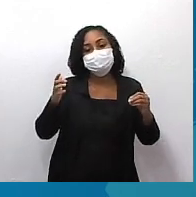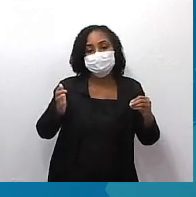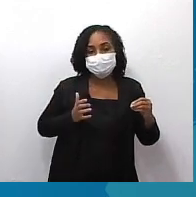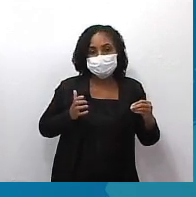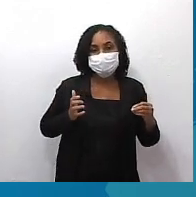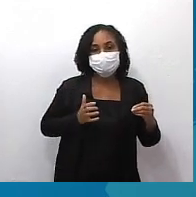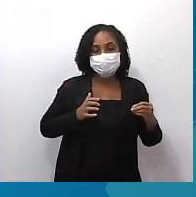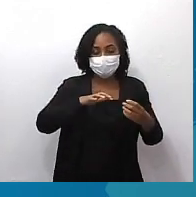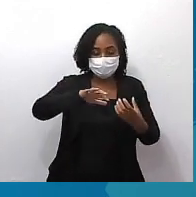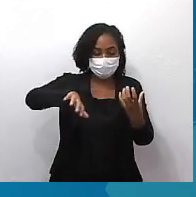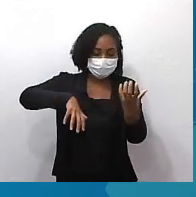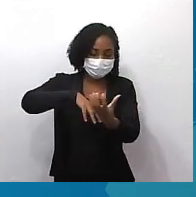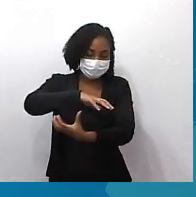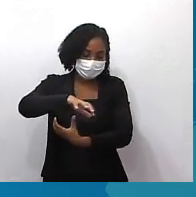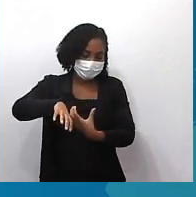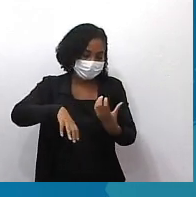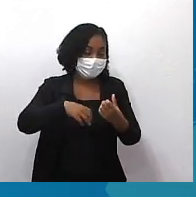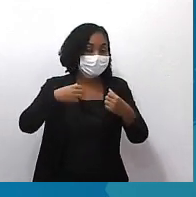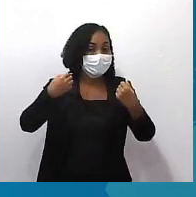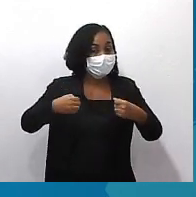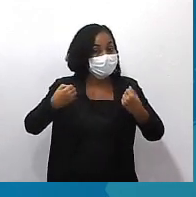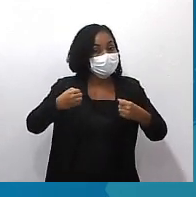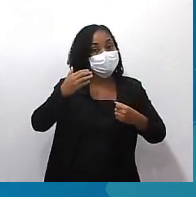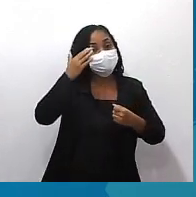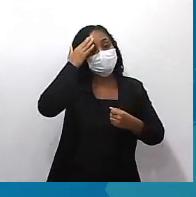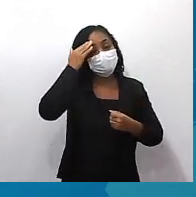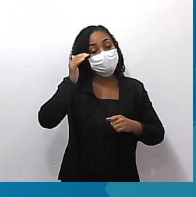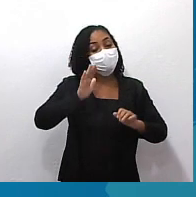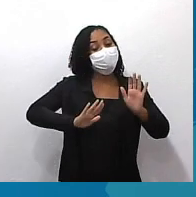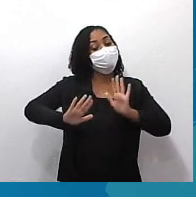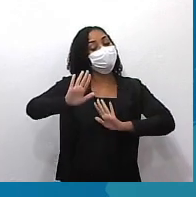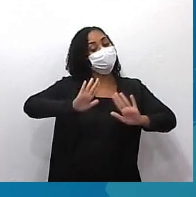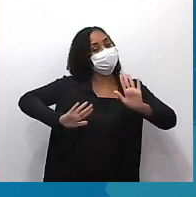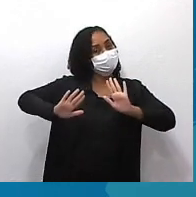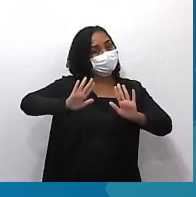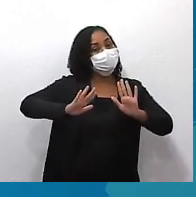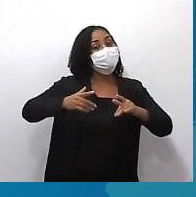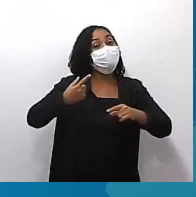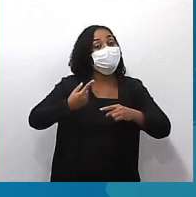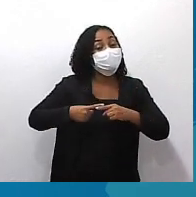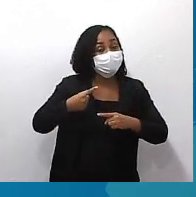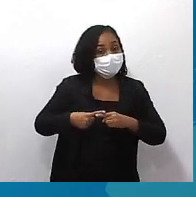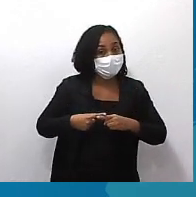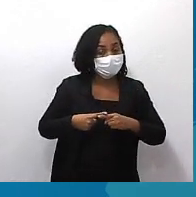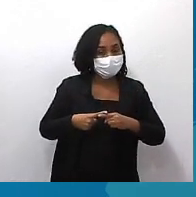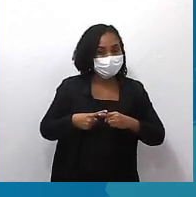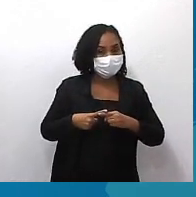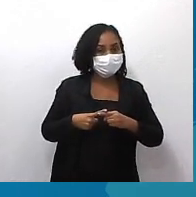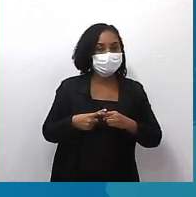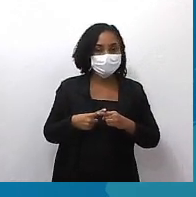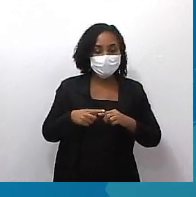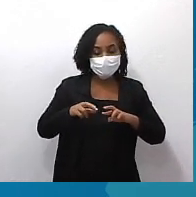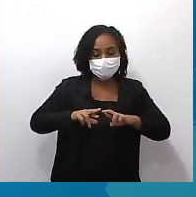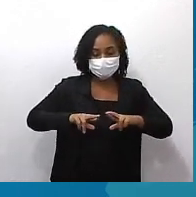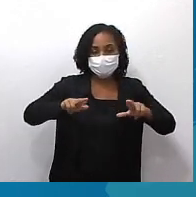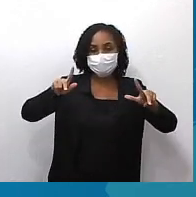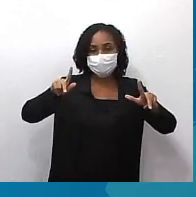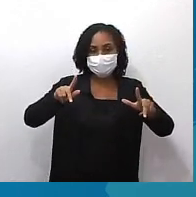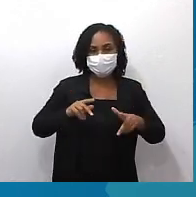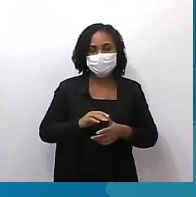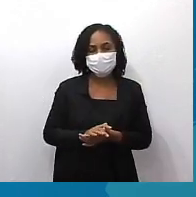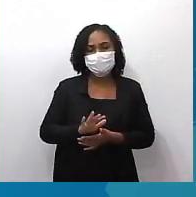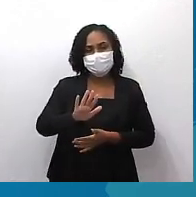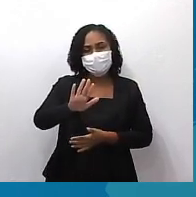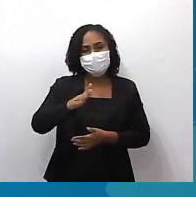traz a confusão. E o Brasil precisa tomar cuidado com este recurso porque é algo diferenciado.